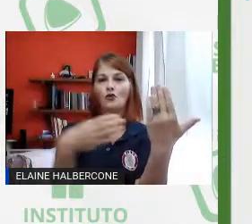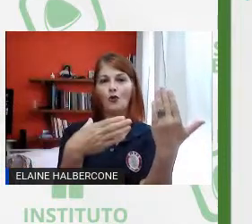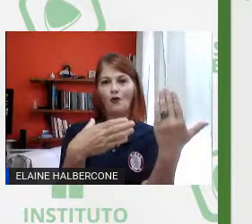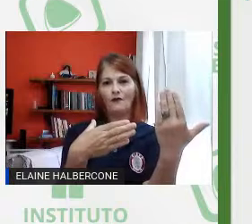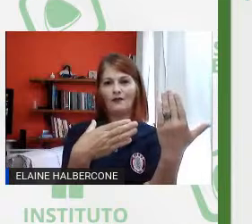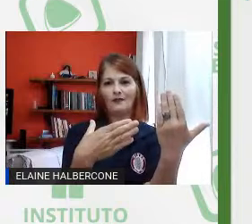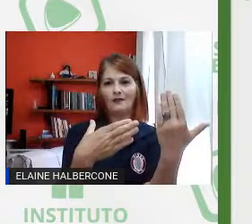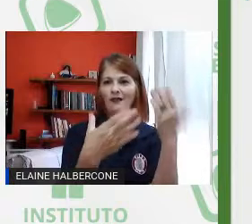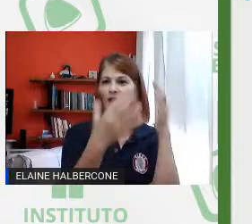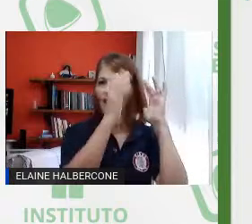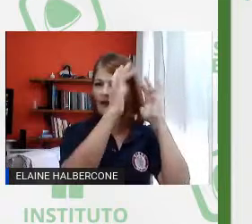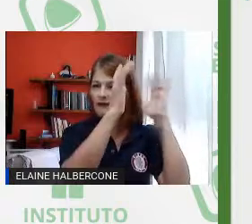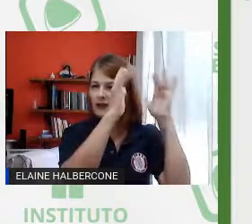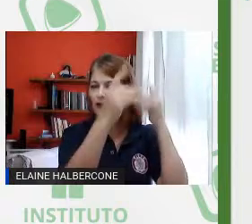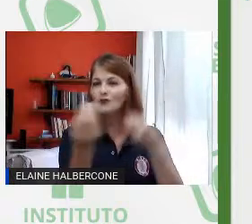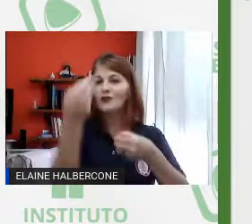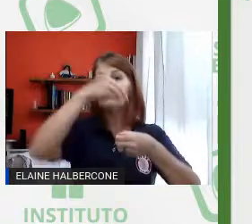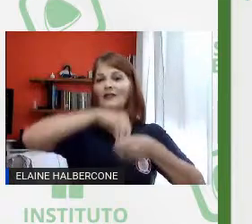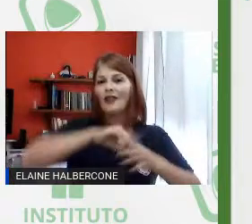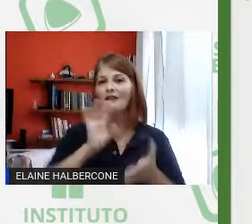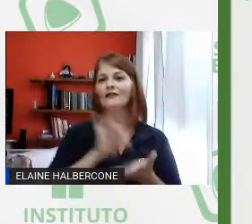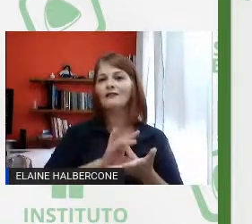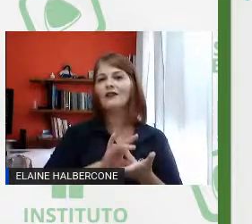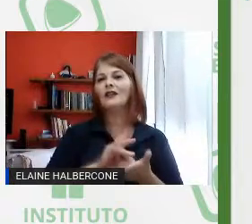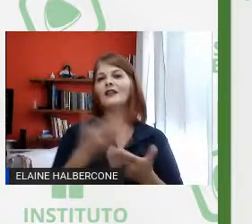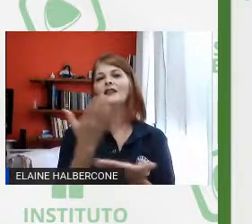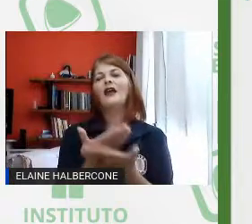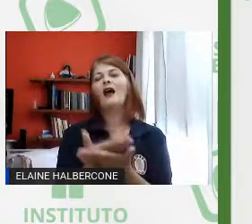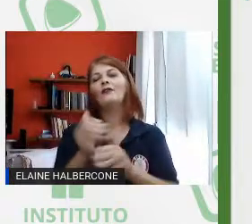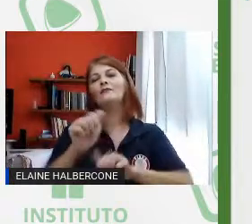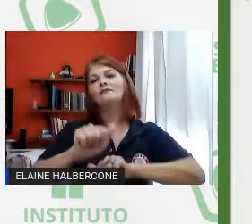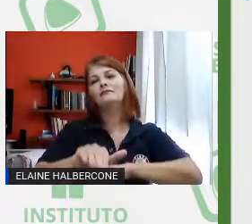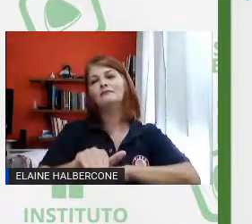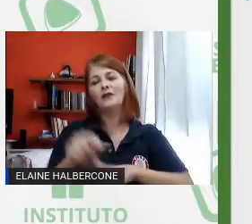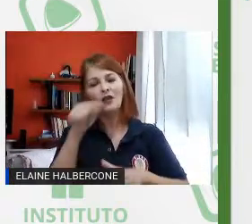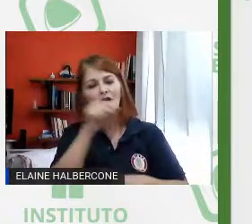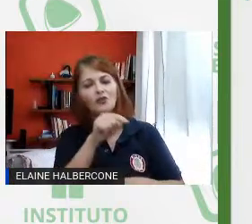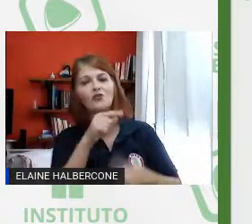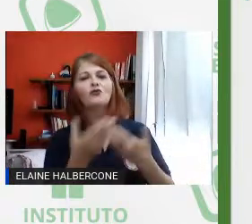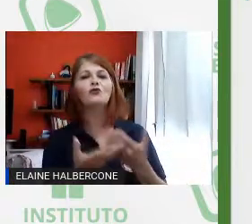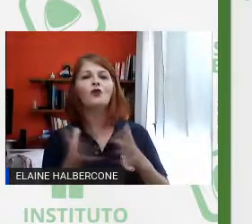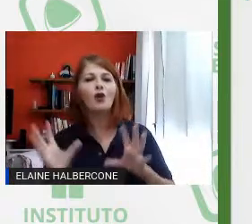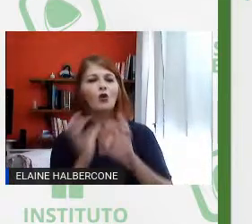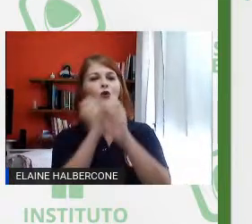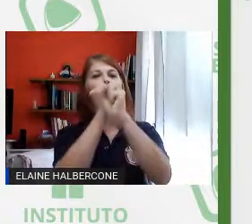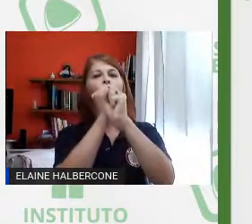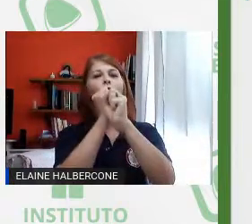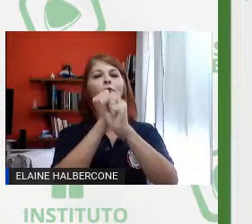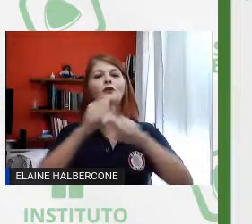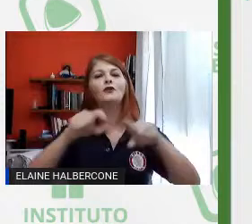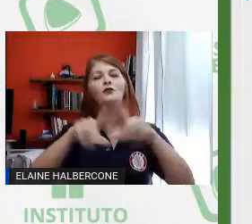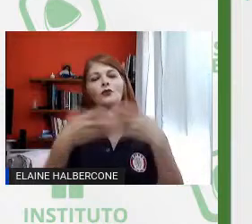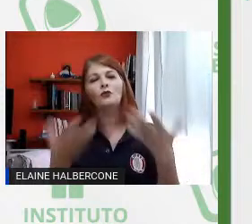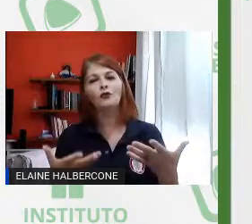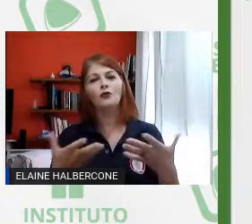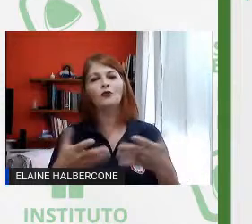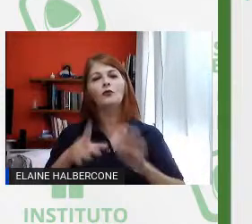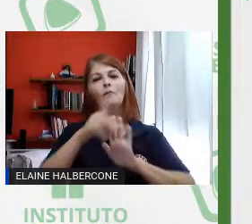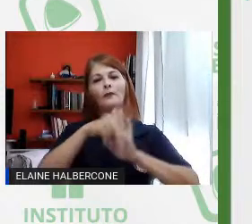que fizemos dentro, de fato, da regência. E com isso aí, a gente completou o nosso quadro do